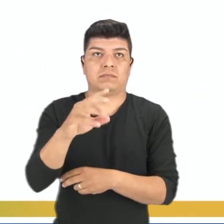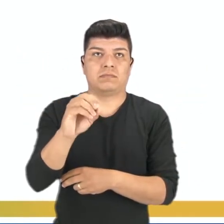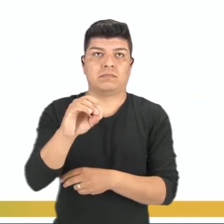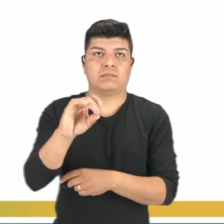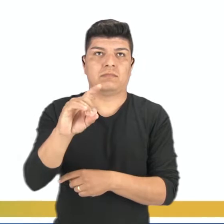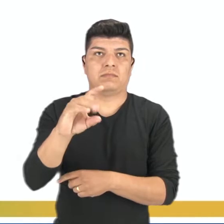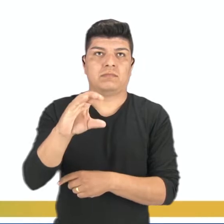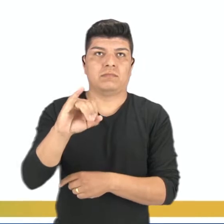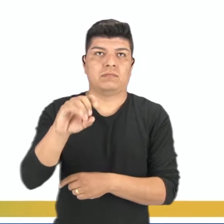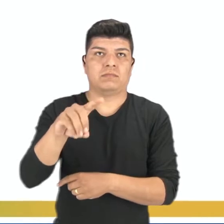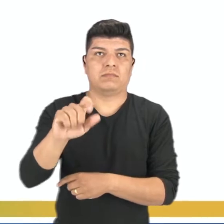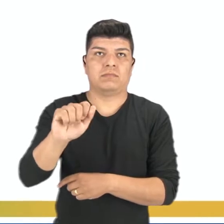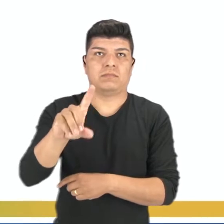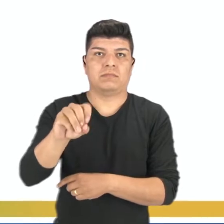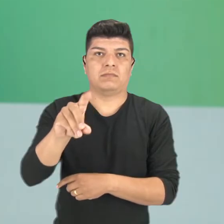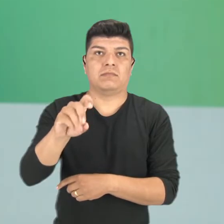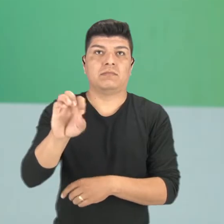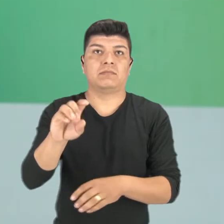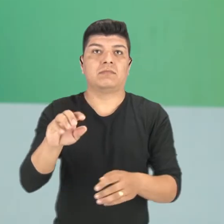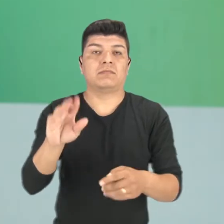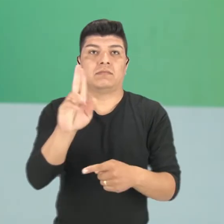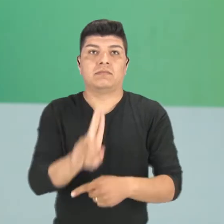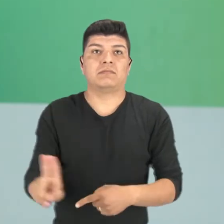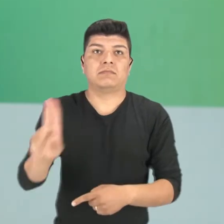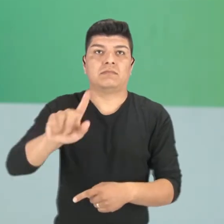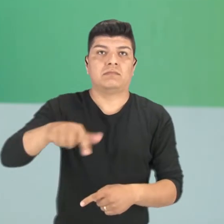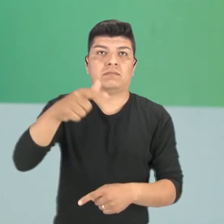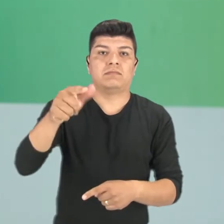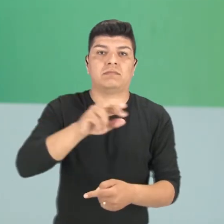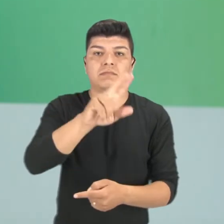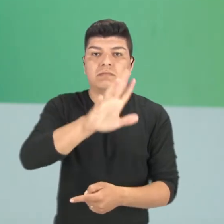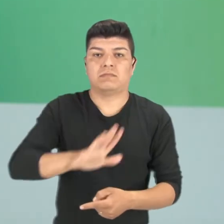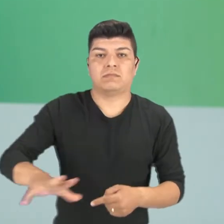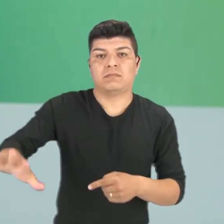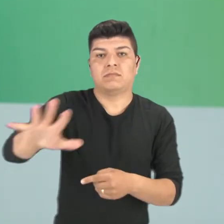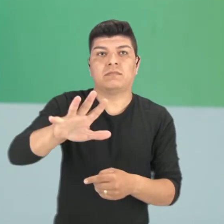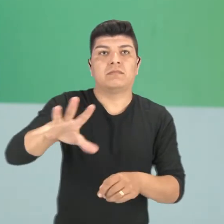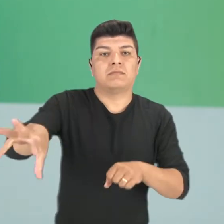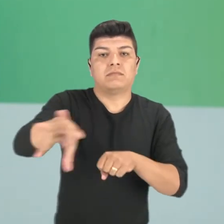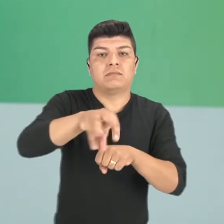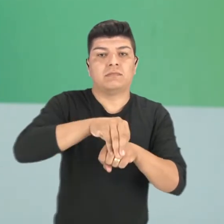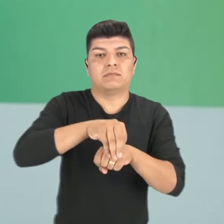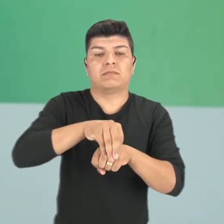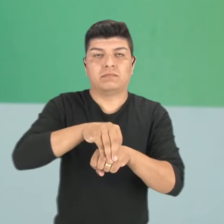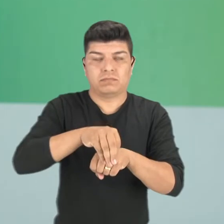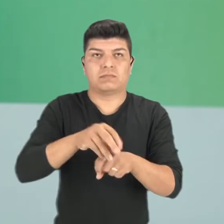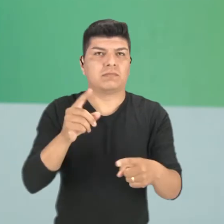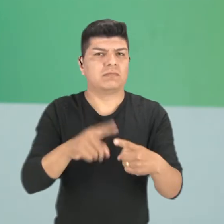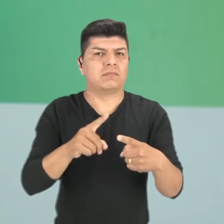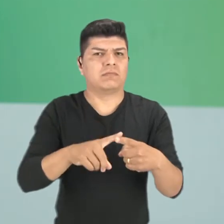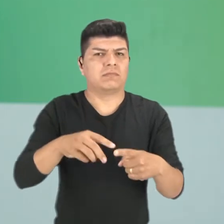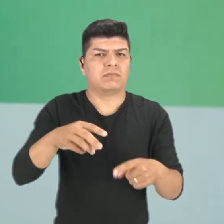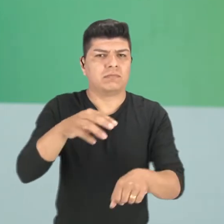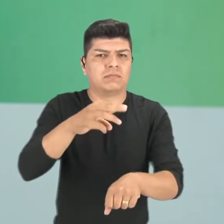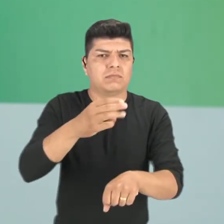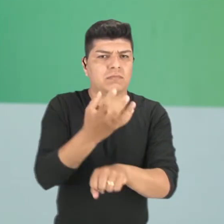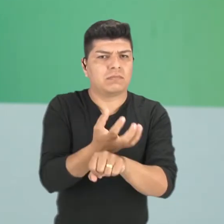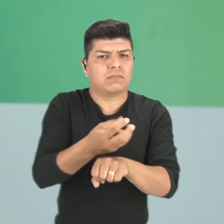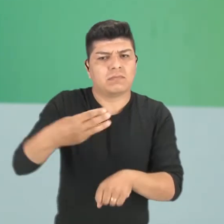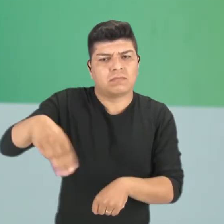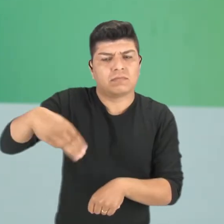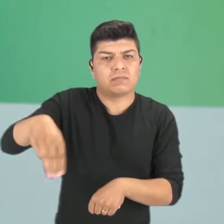proporcionalidade, as aplicações em outras áreas de conhecimento. Por que, gente, isso? A matemática, como